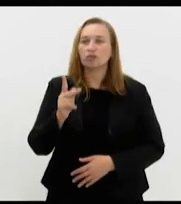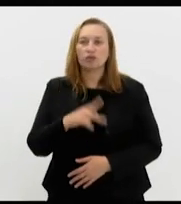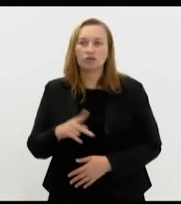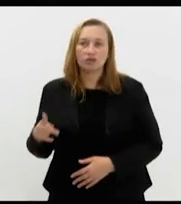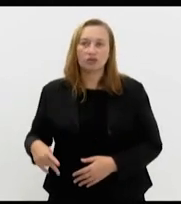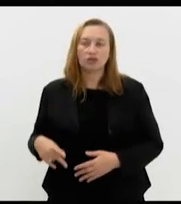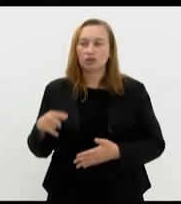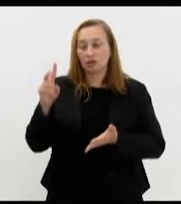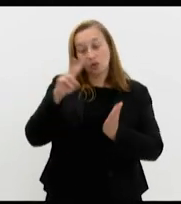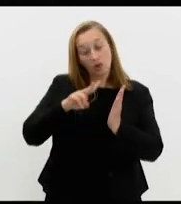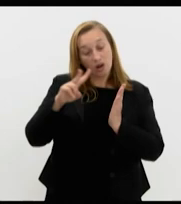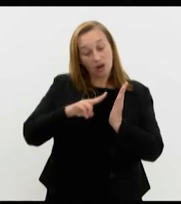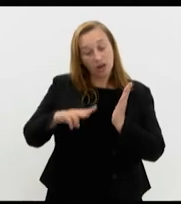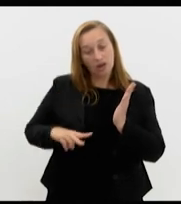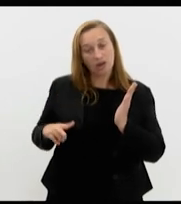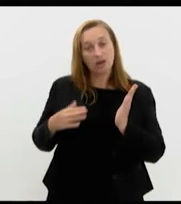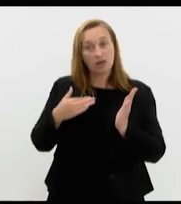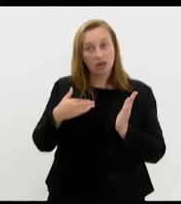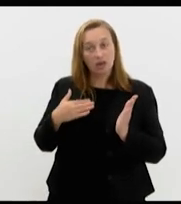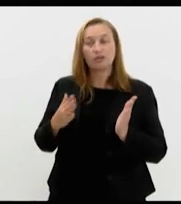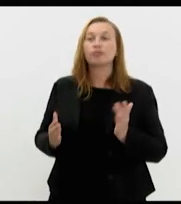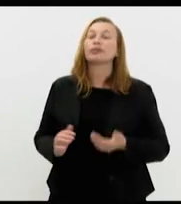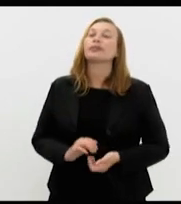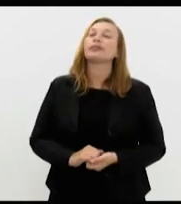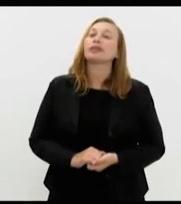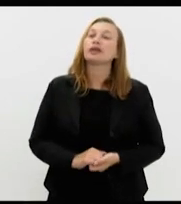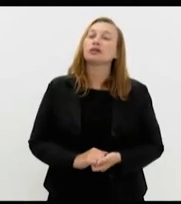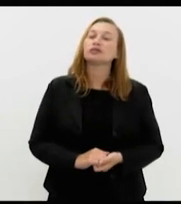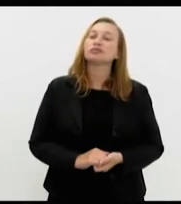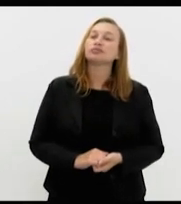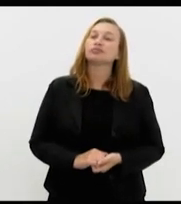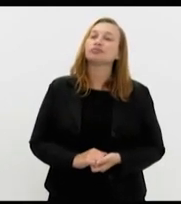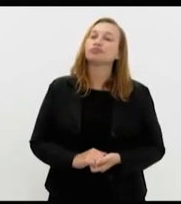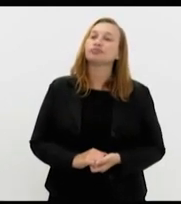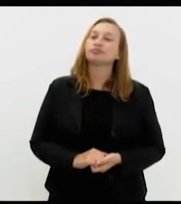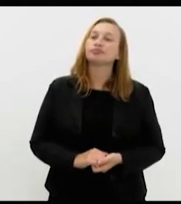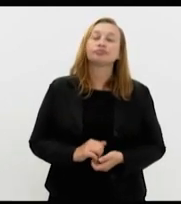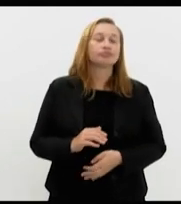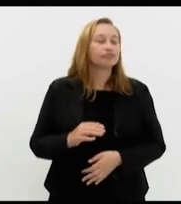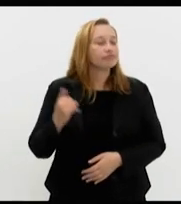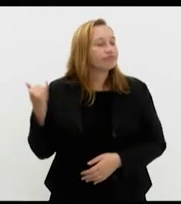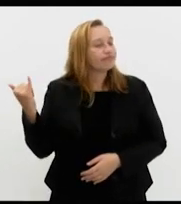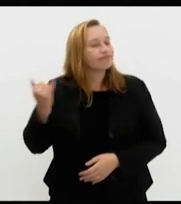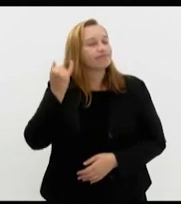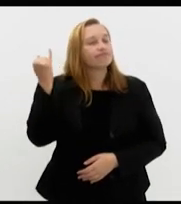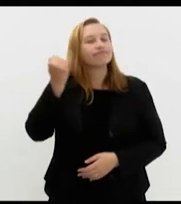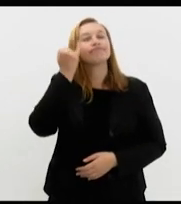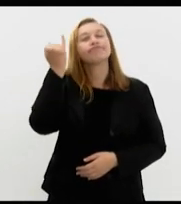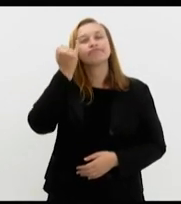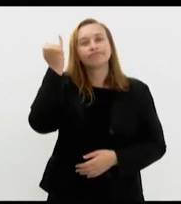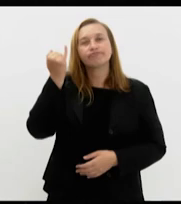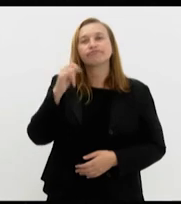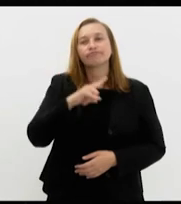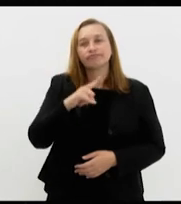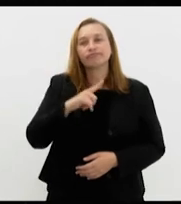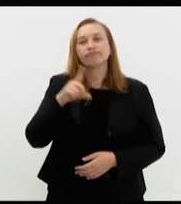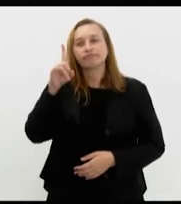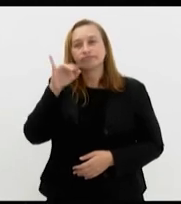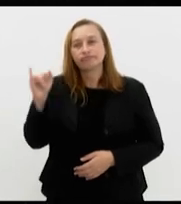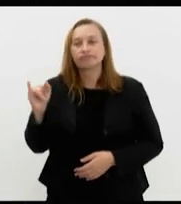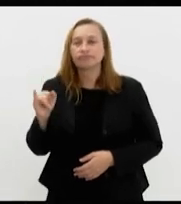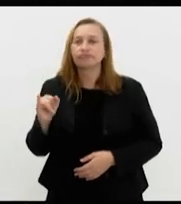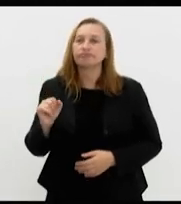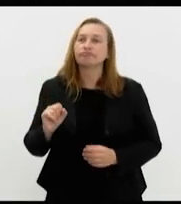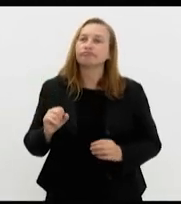leitora ávida e suburbana, eu considero de máxima importância a gente ter um dia dedicado